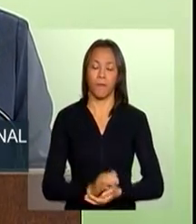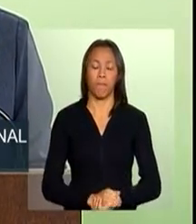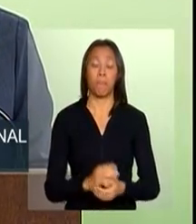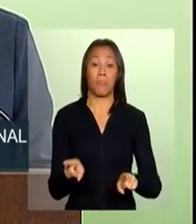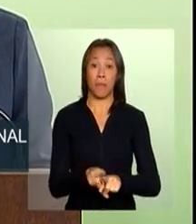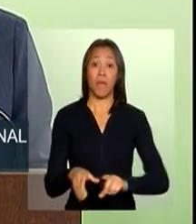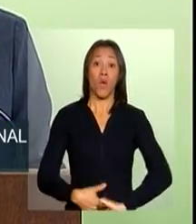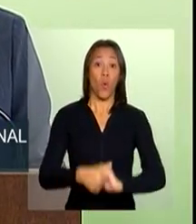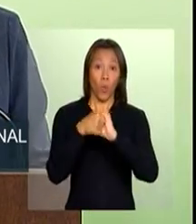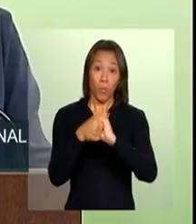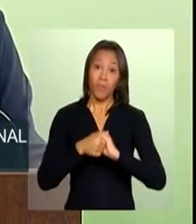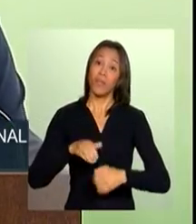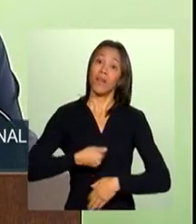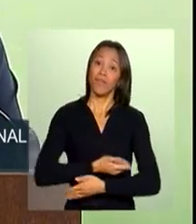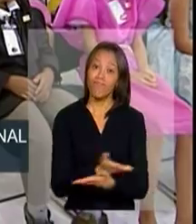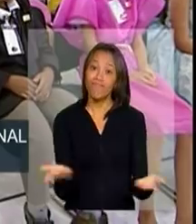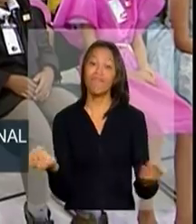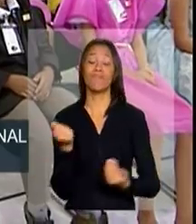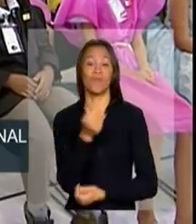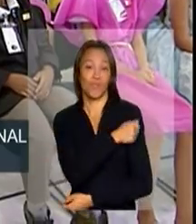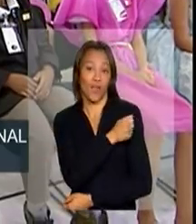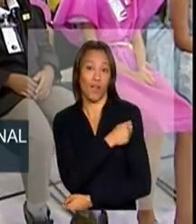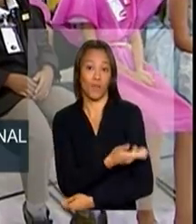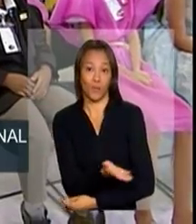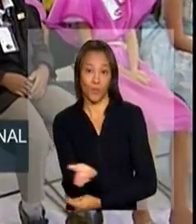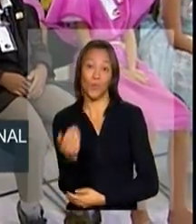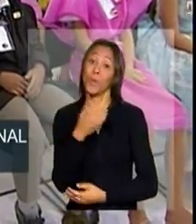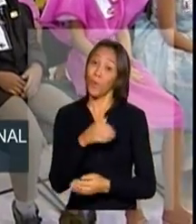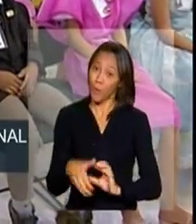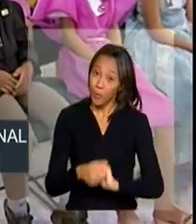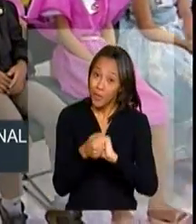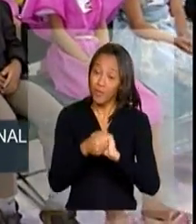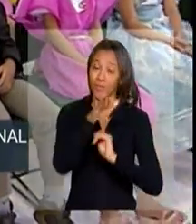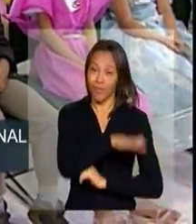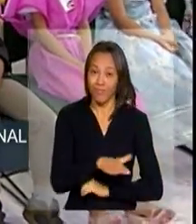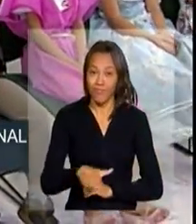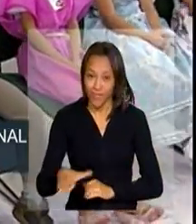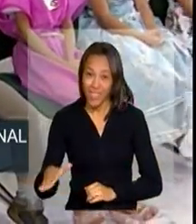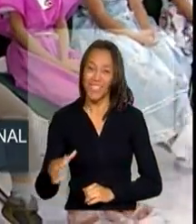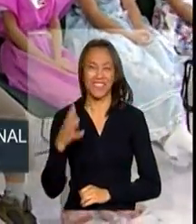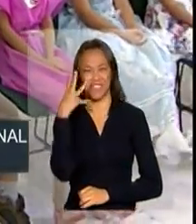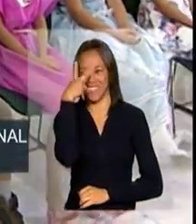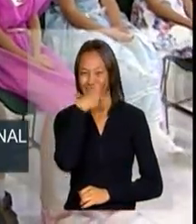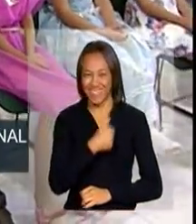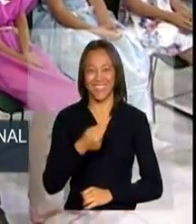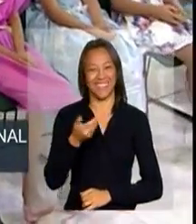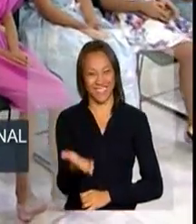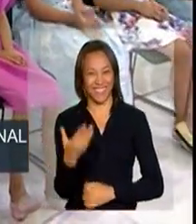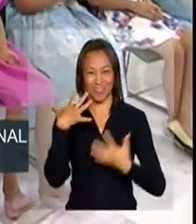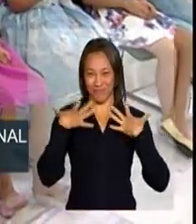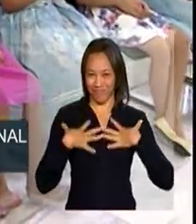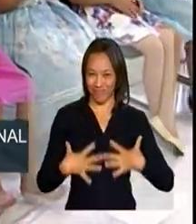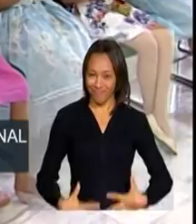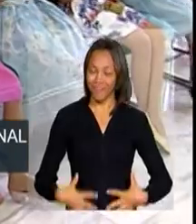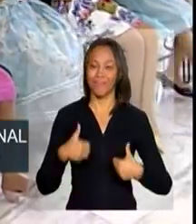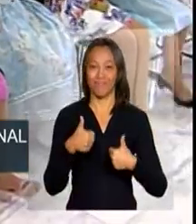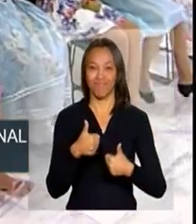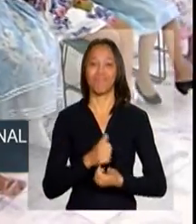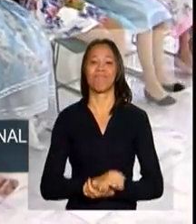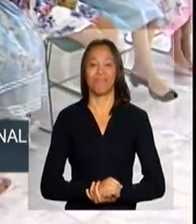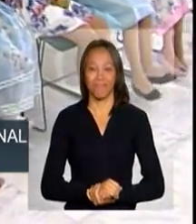cumprimentar os estudantes, cumprimentar as crianças que estão muito bonitas ali vestidas.